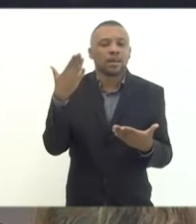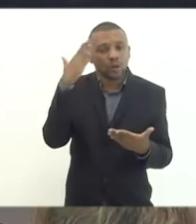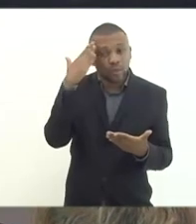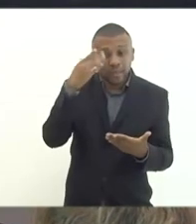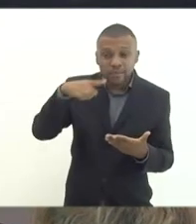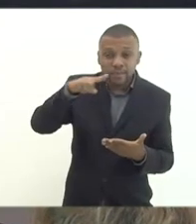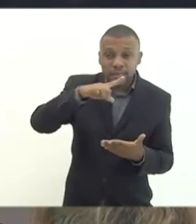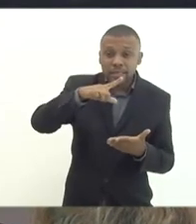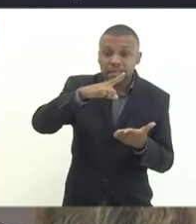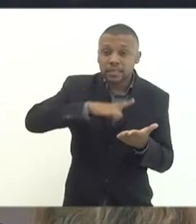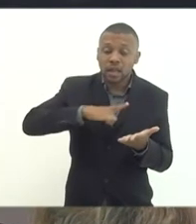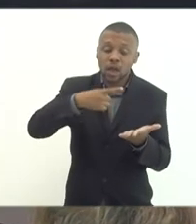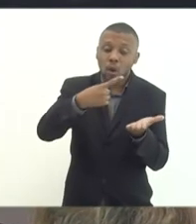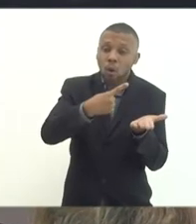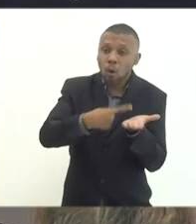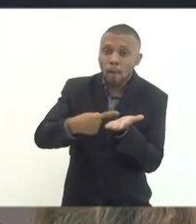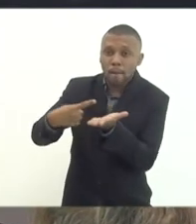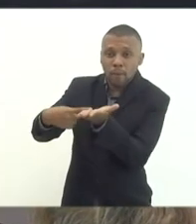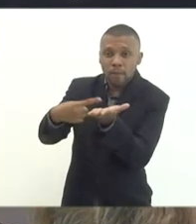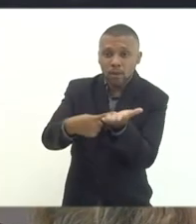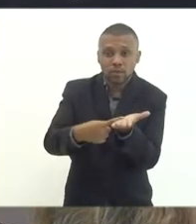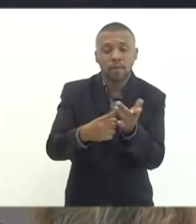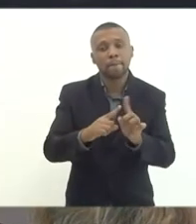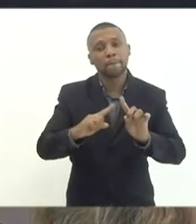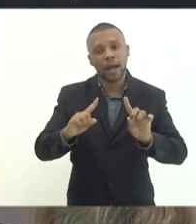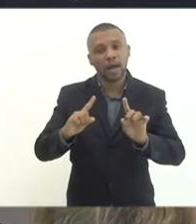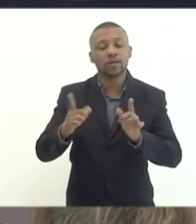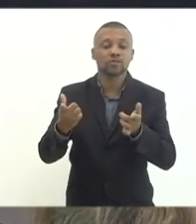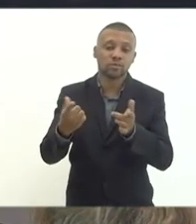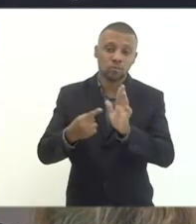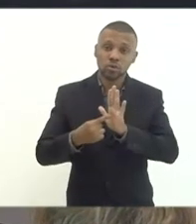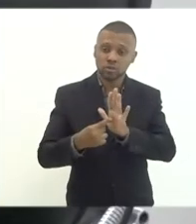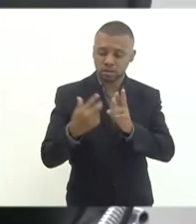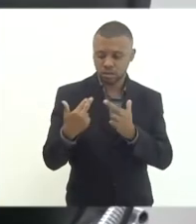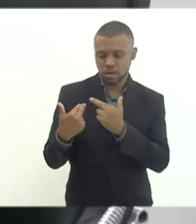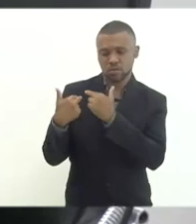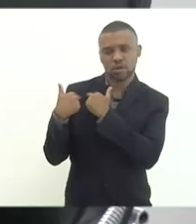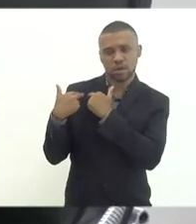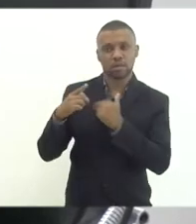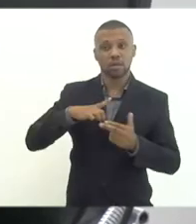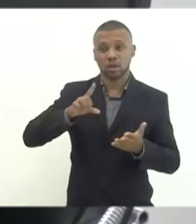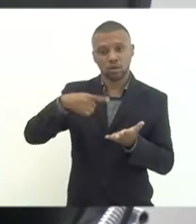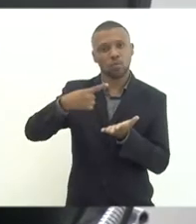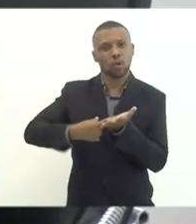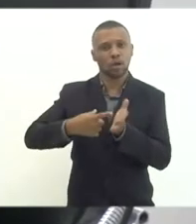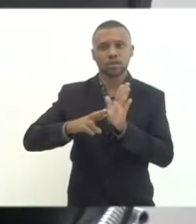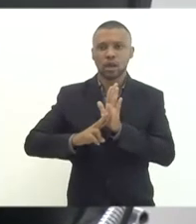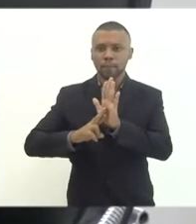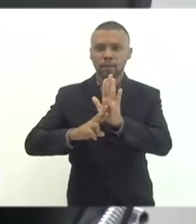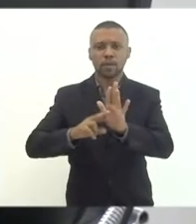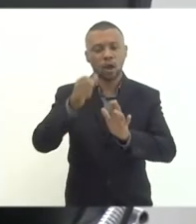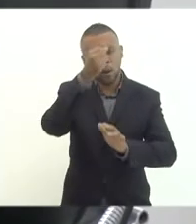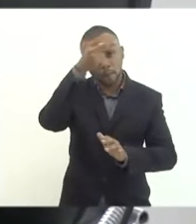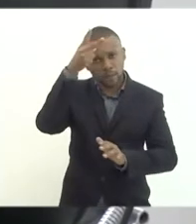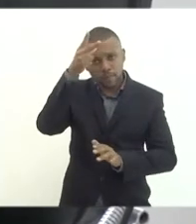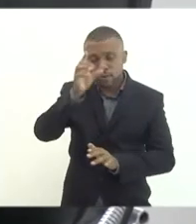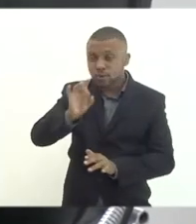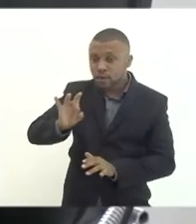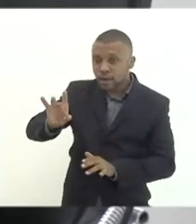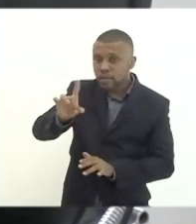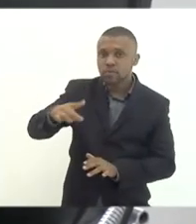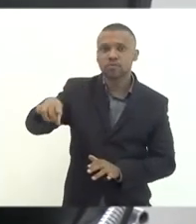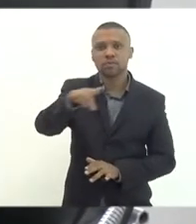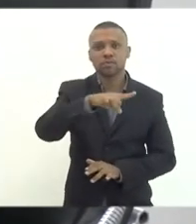que vocês tem outros compromissos mas não furtando a responsabilidade desse compromisso aqui de representar os municípios de vocês